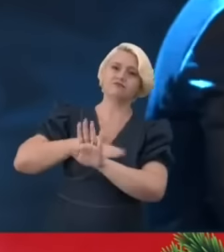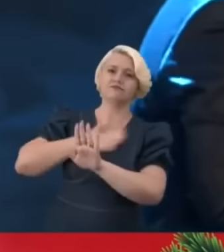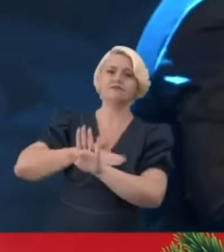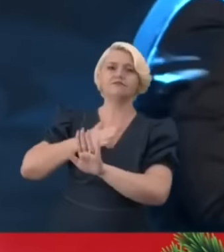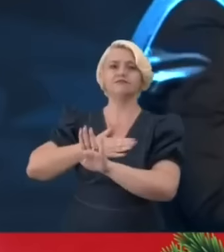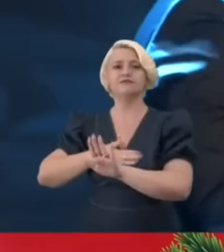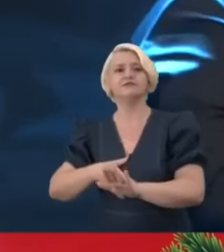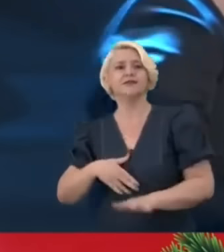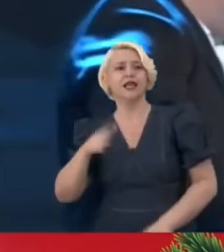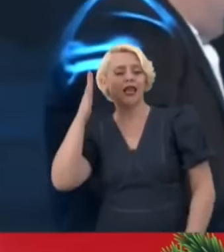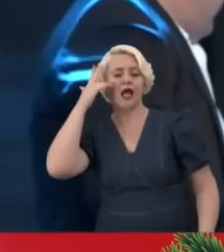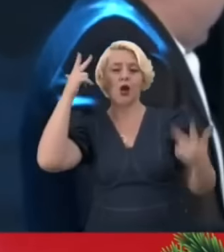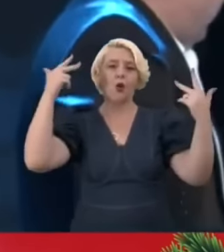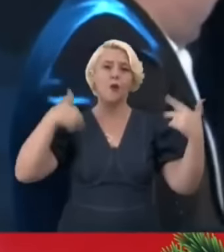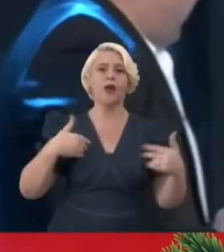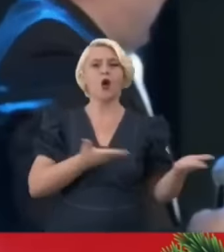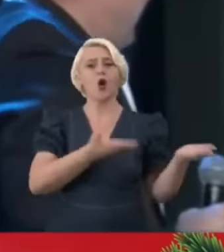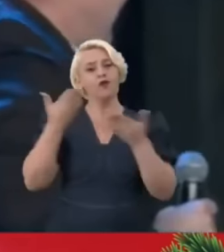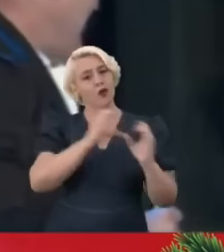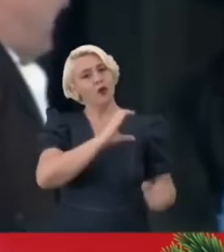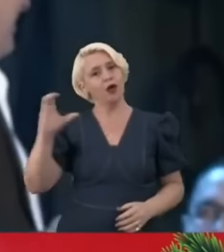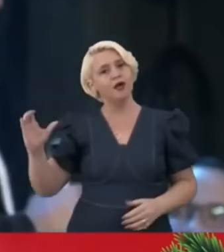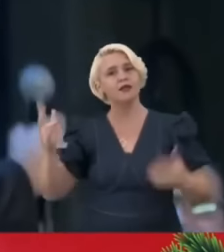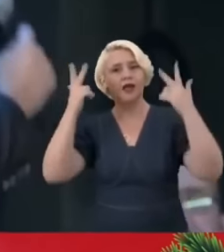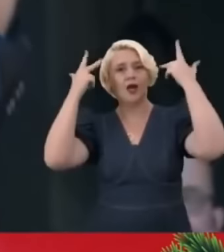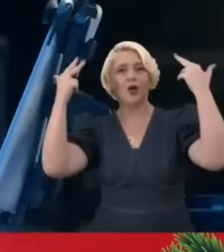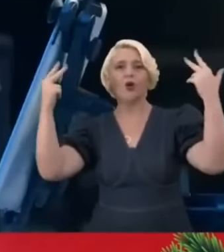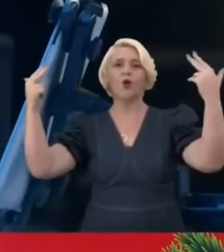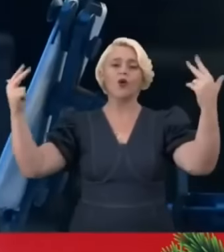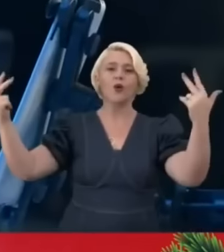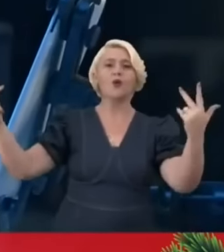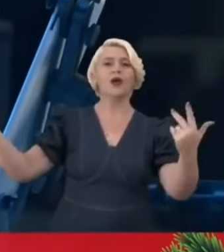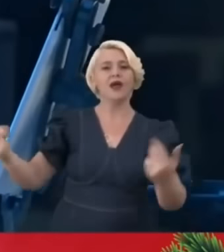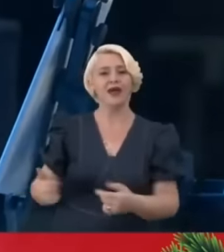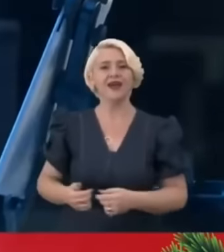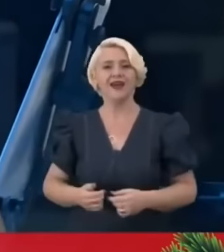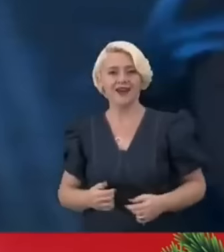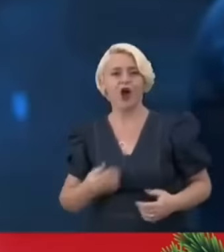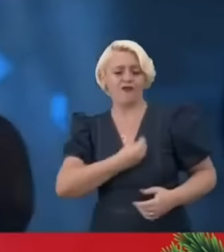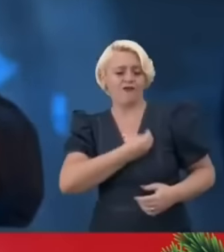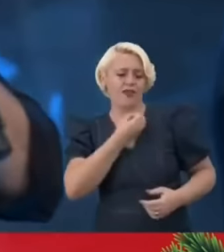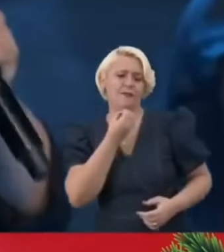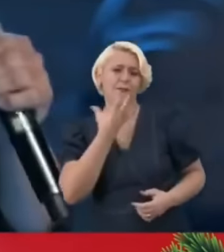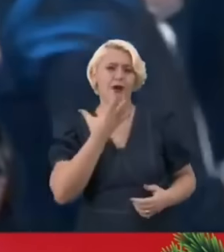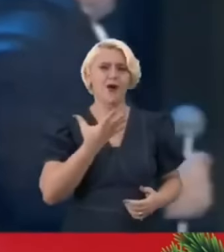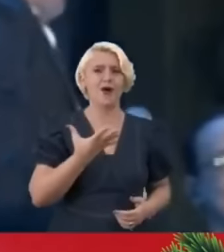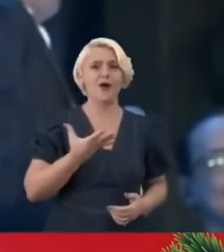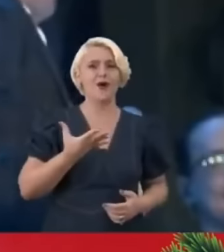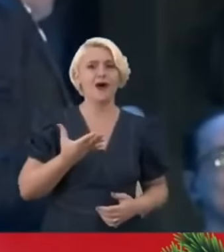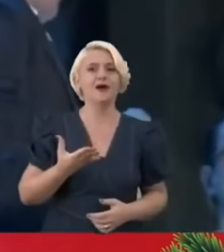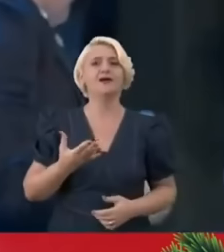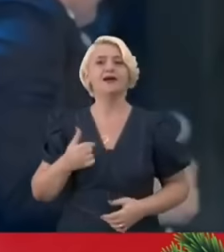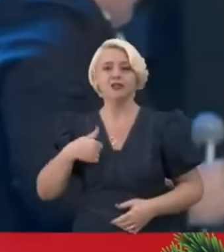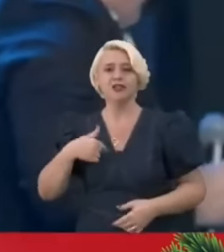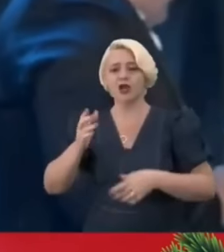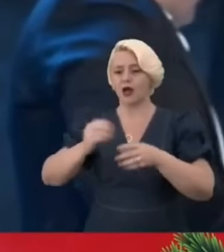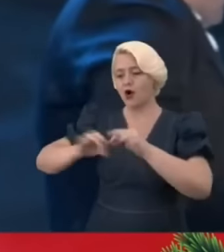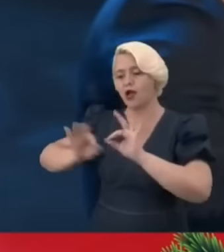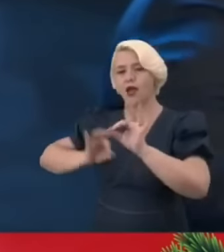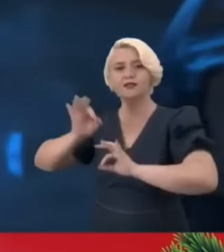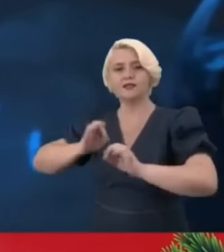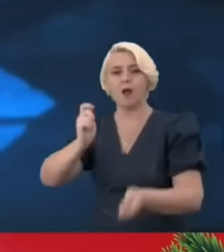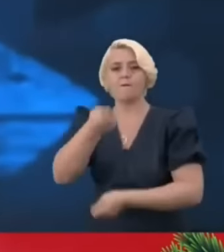meu cunhado. Tranquei o rolo no carro, vendendo o carro, minha boa. Montei a draia de pesca, vai ser